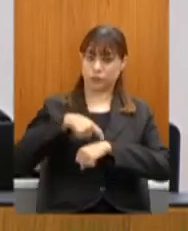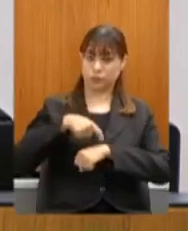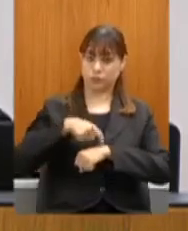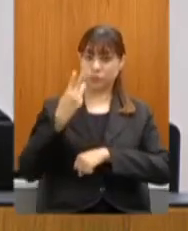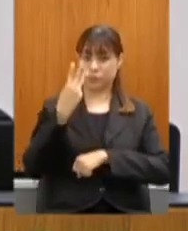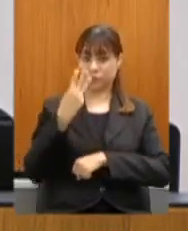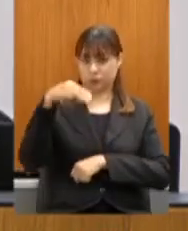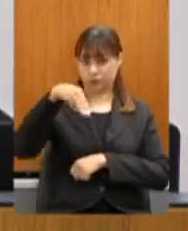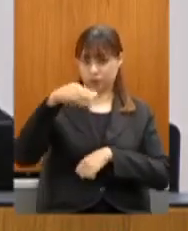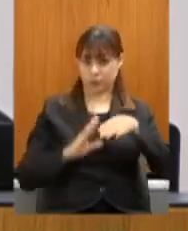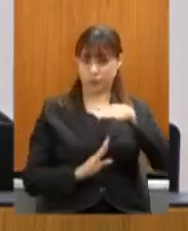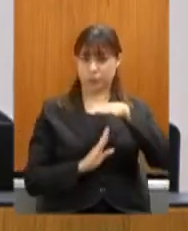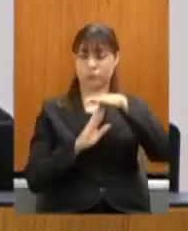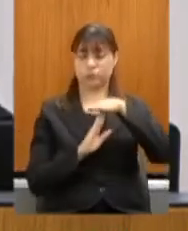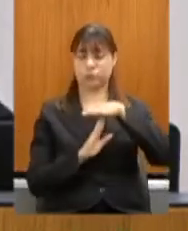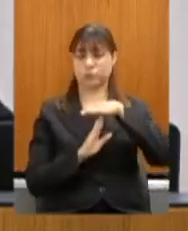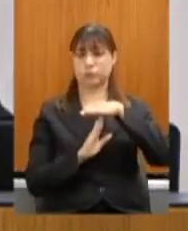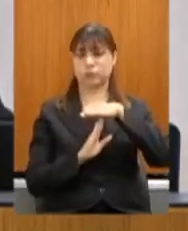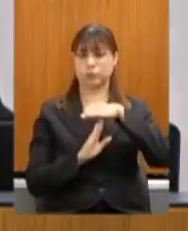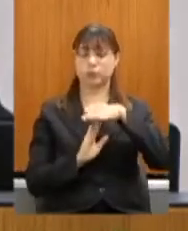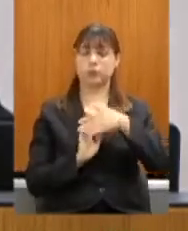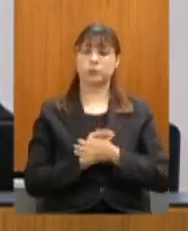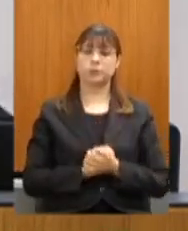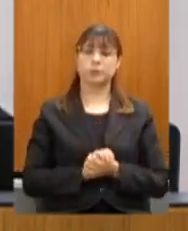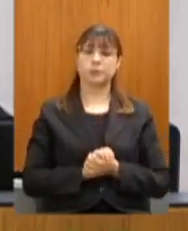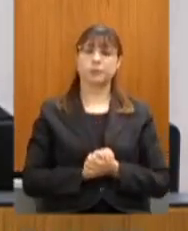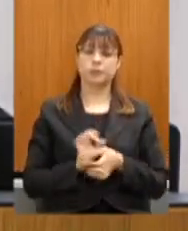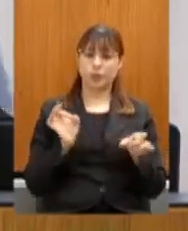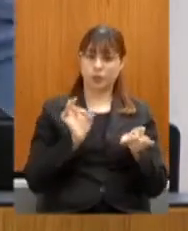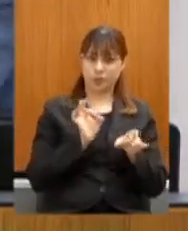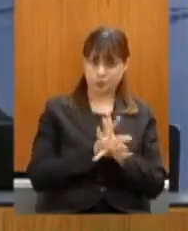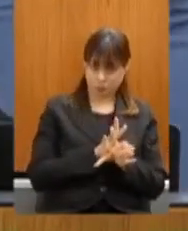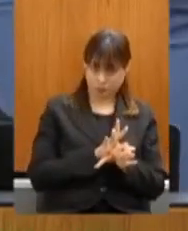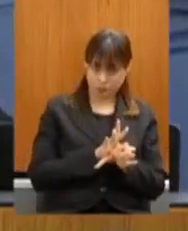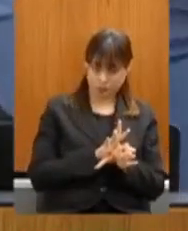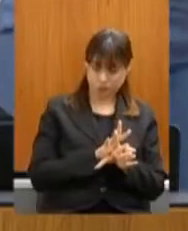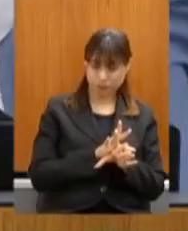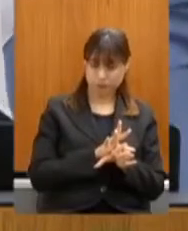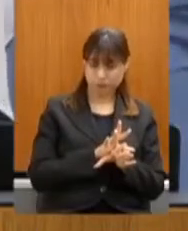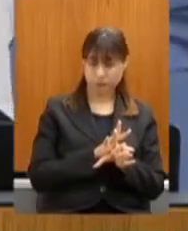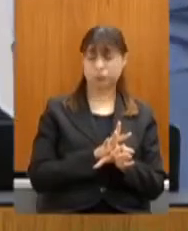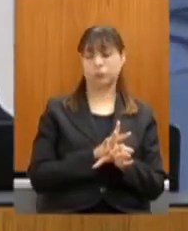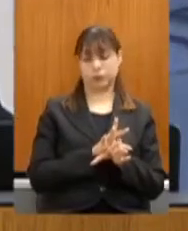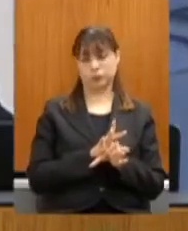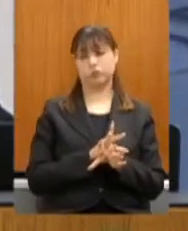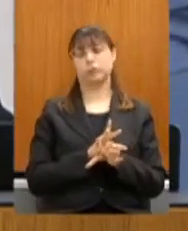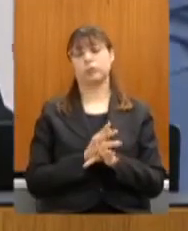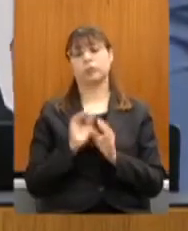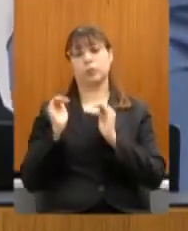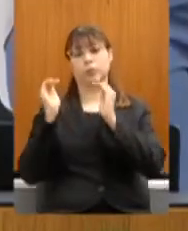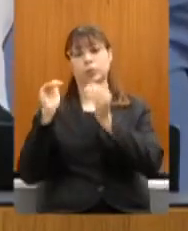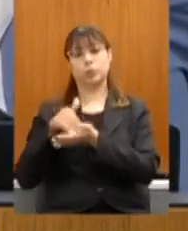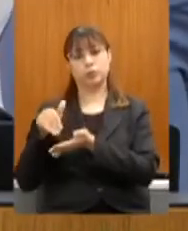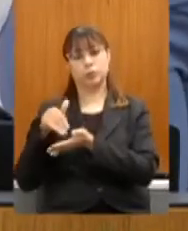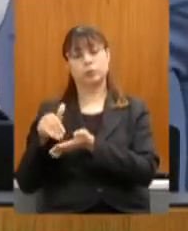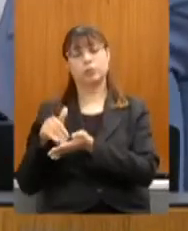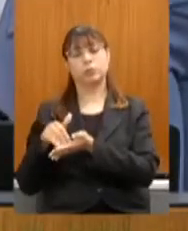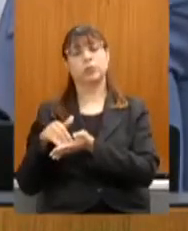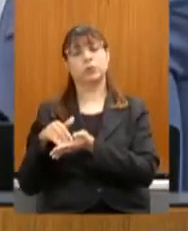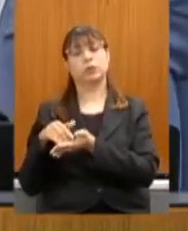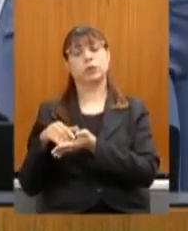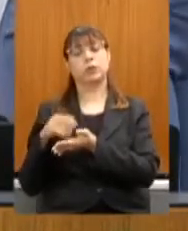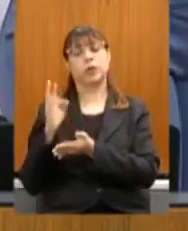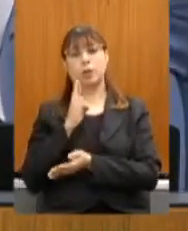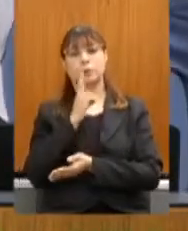três minutos. Após cada interpelação, a autoridade estadual disporá de três minutos para